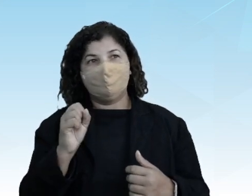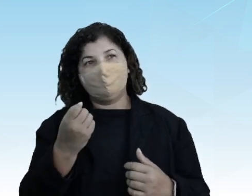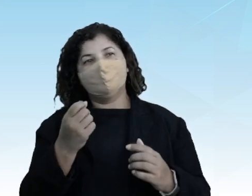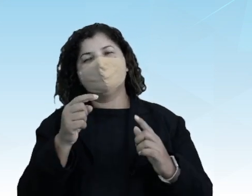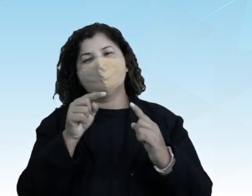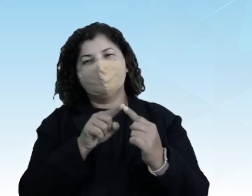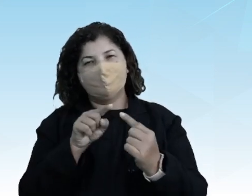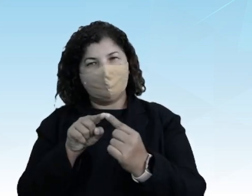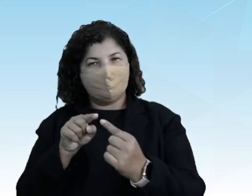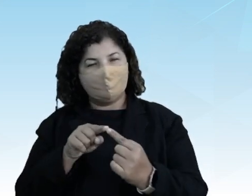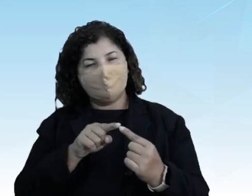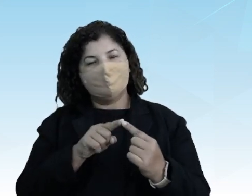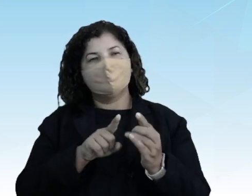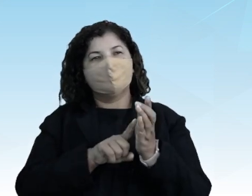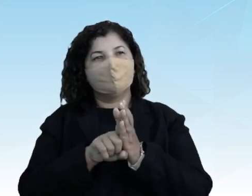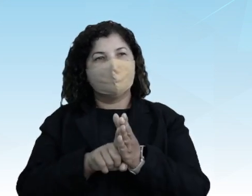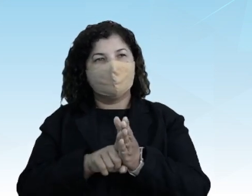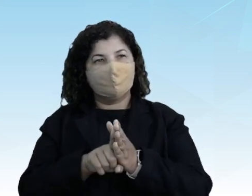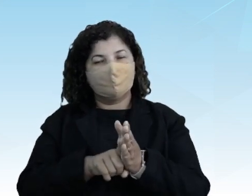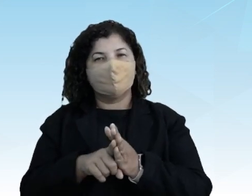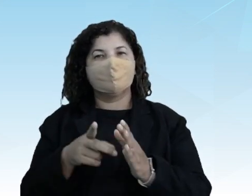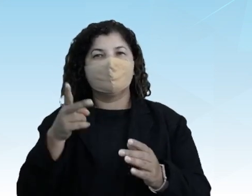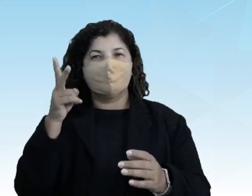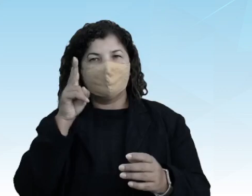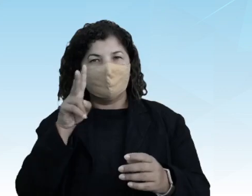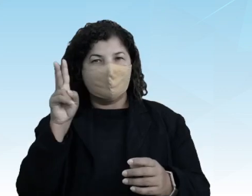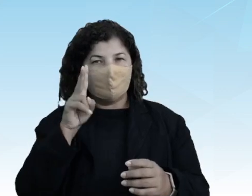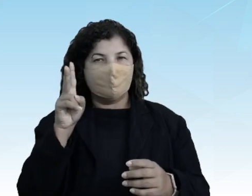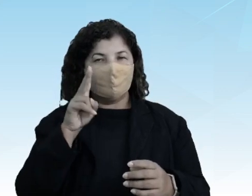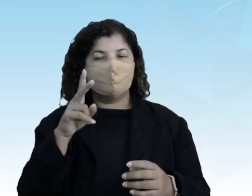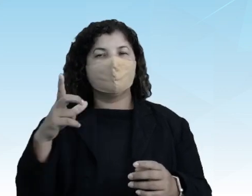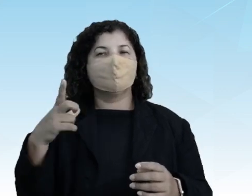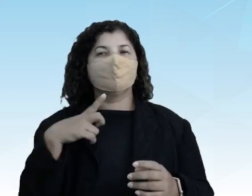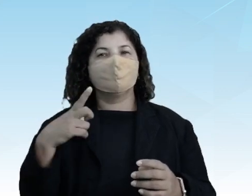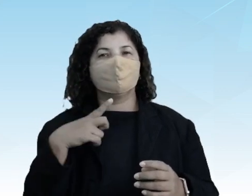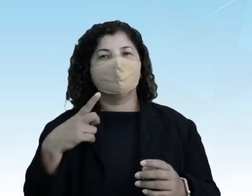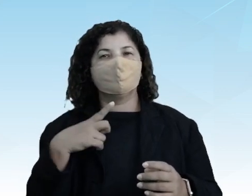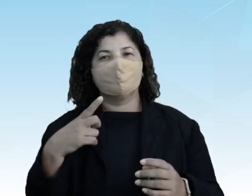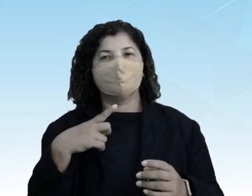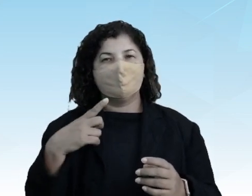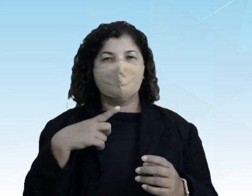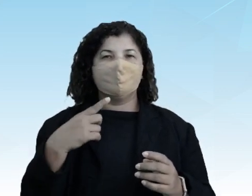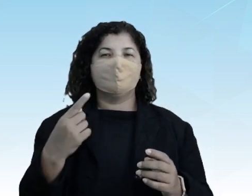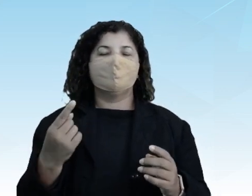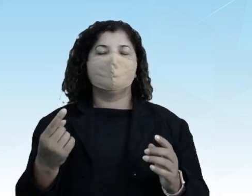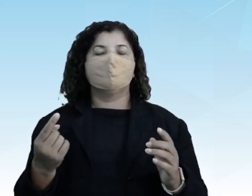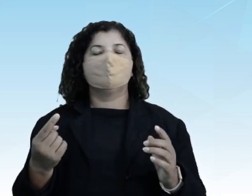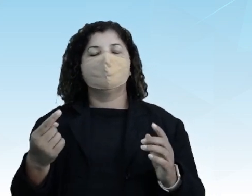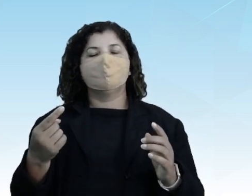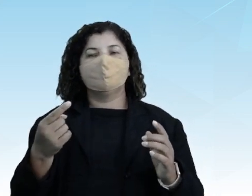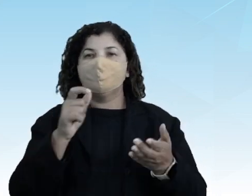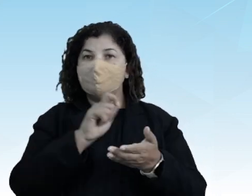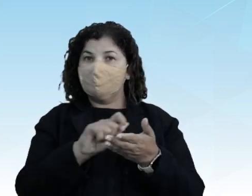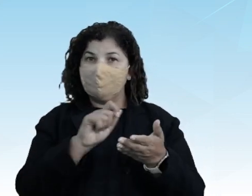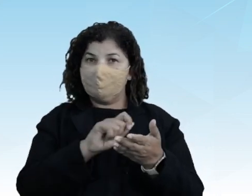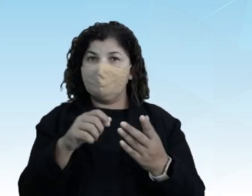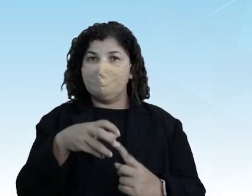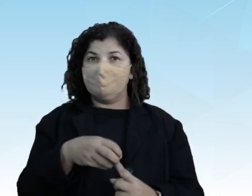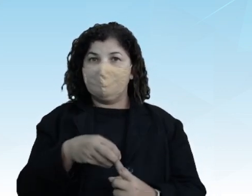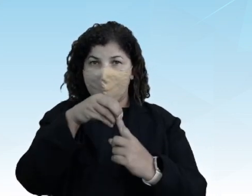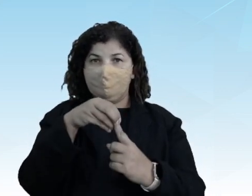dos estudos históricos, né, estarem condicionados à escrita, os